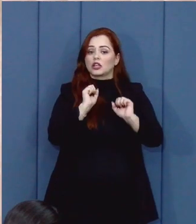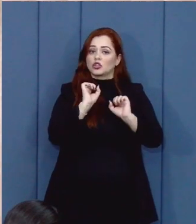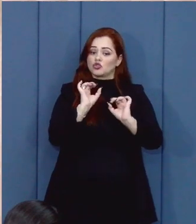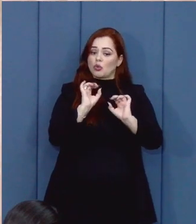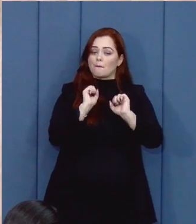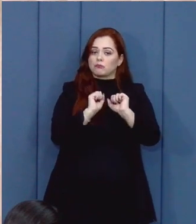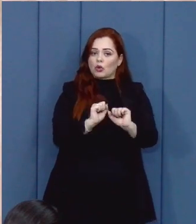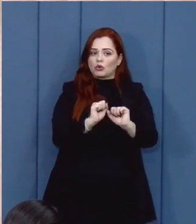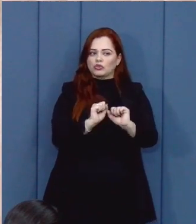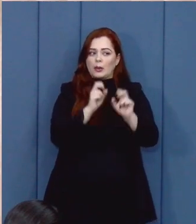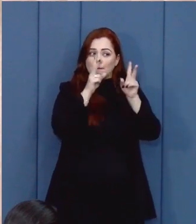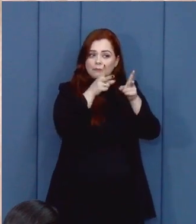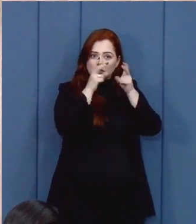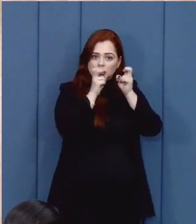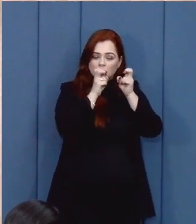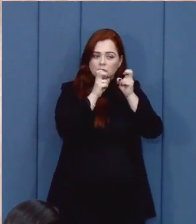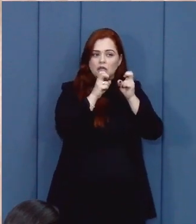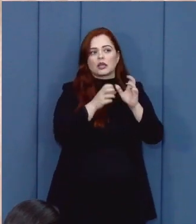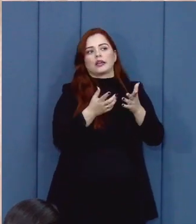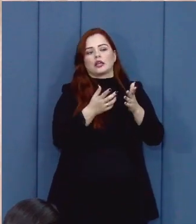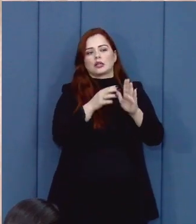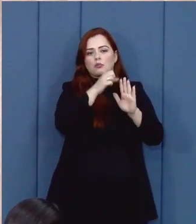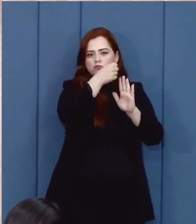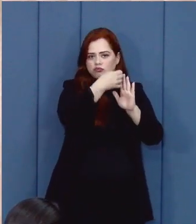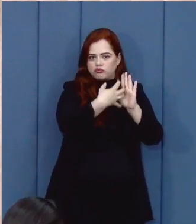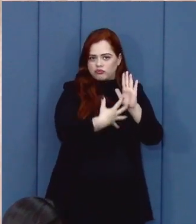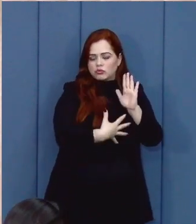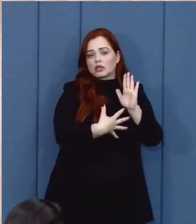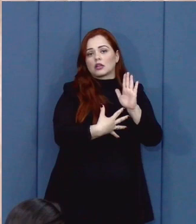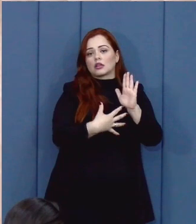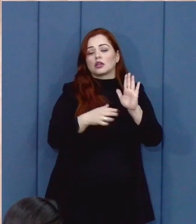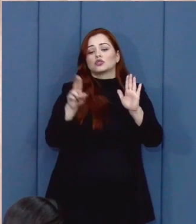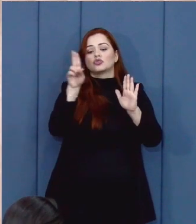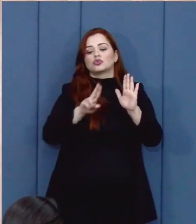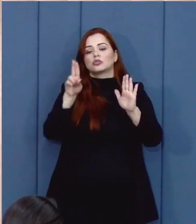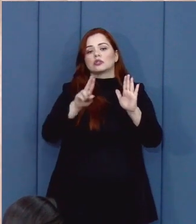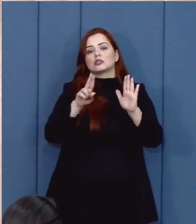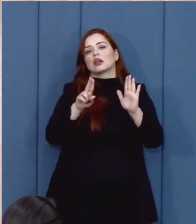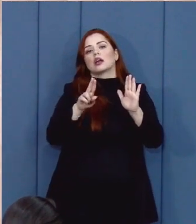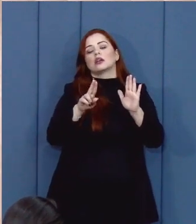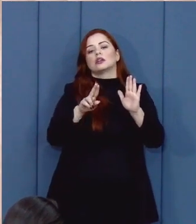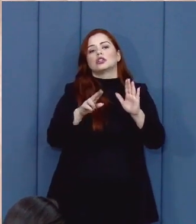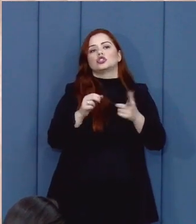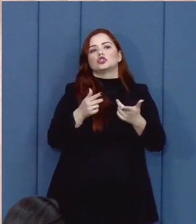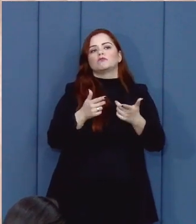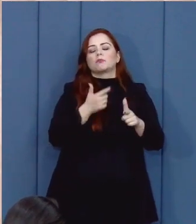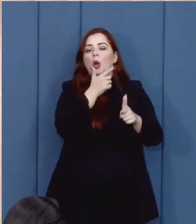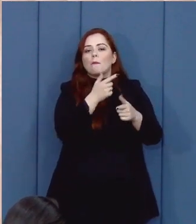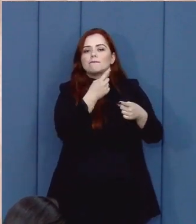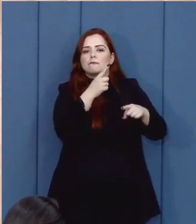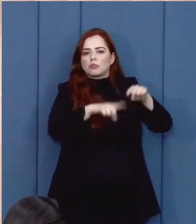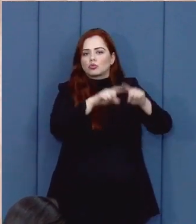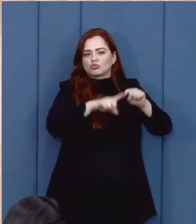ser detectados, mensurados, quantificados a partir da utilização de ferramentas metrológicas.